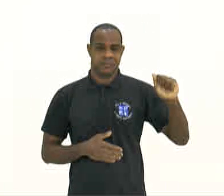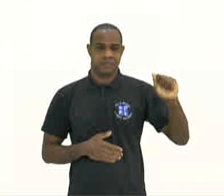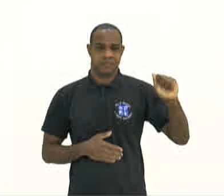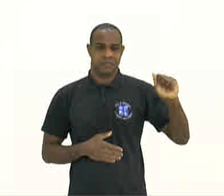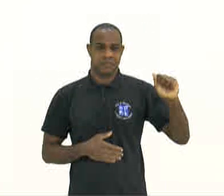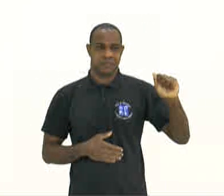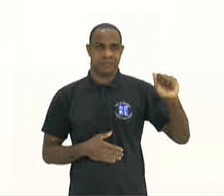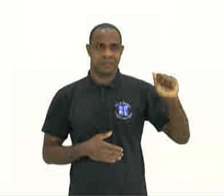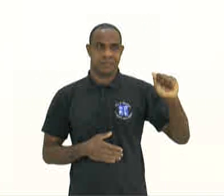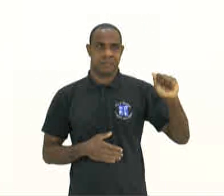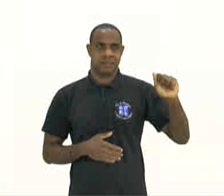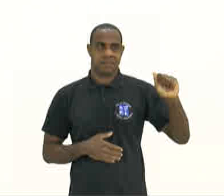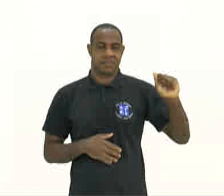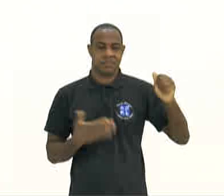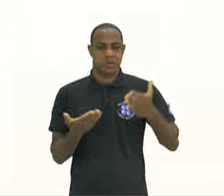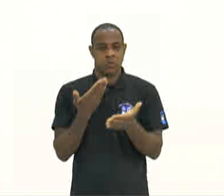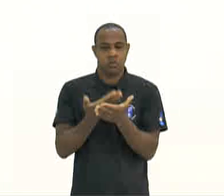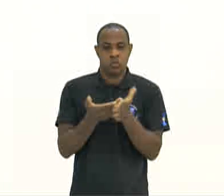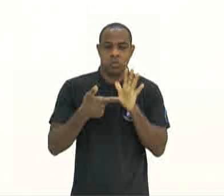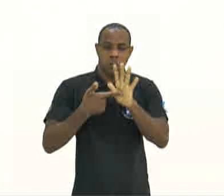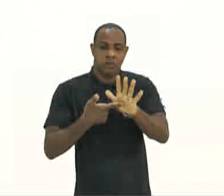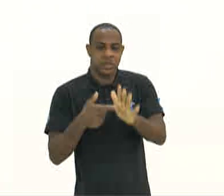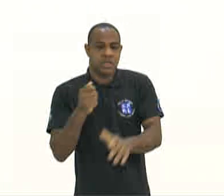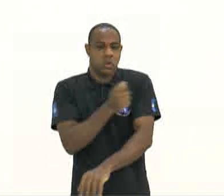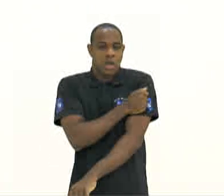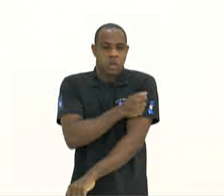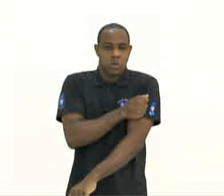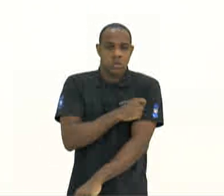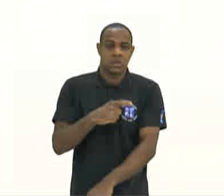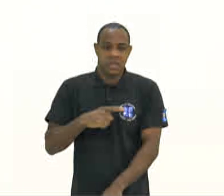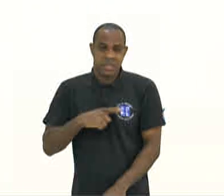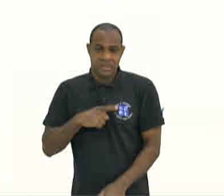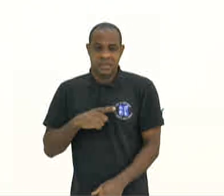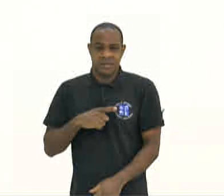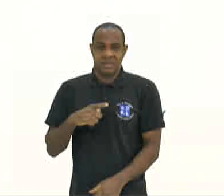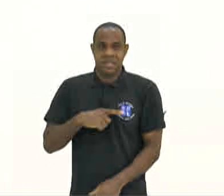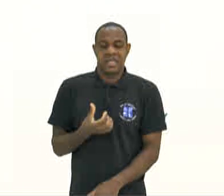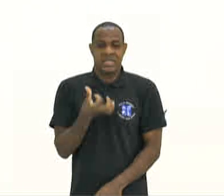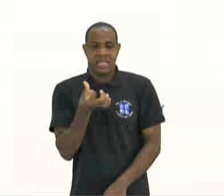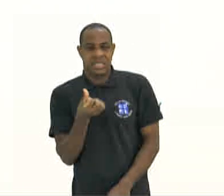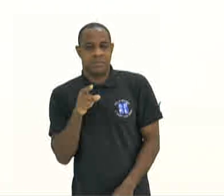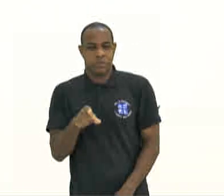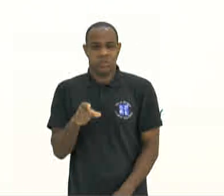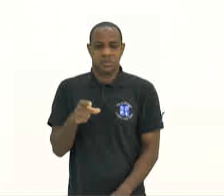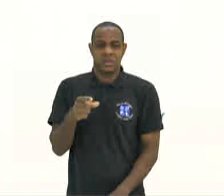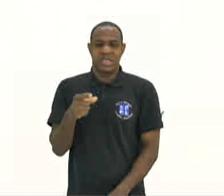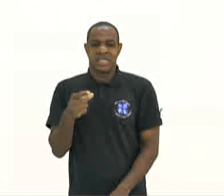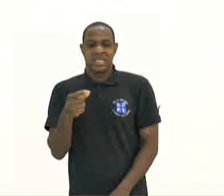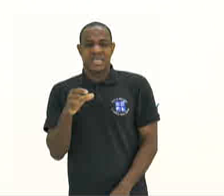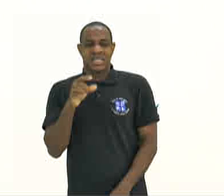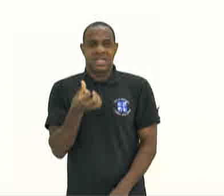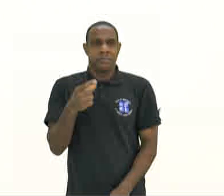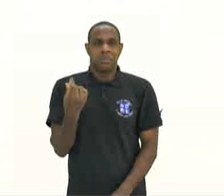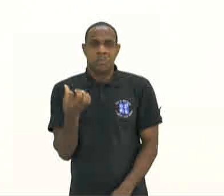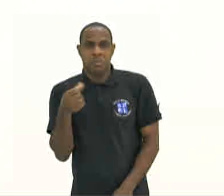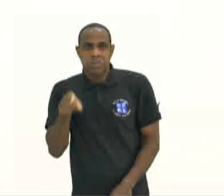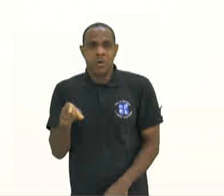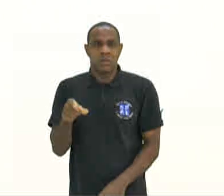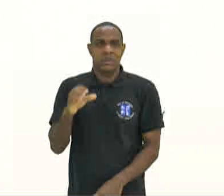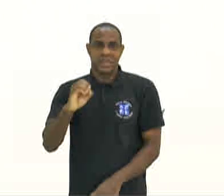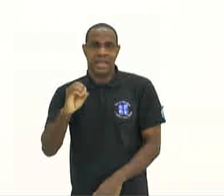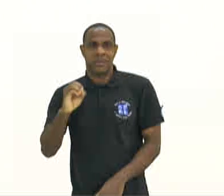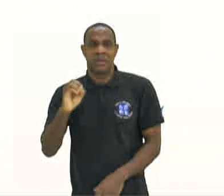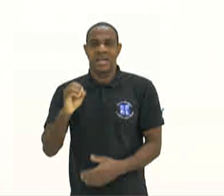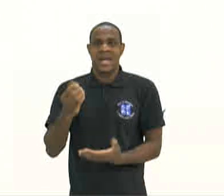calories. Né? Então, o estudo mostra que os alunos chegam a queimar 6.6 calorias com jogos ativos.